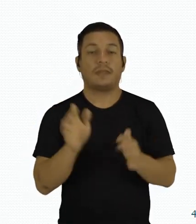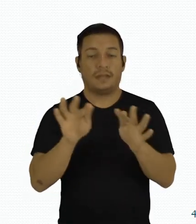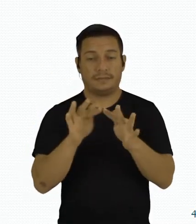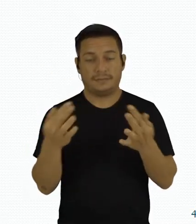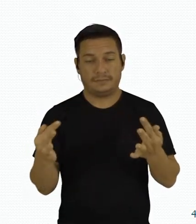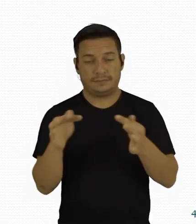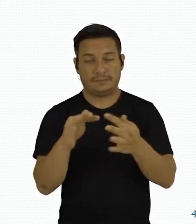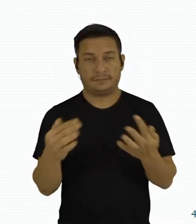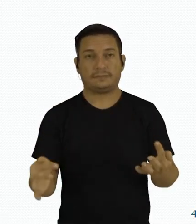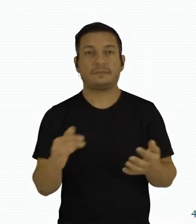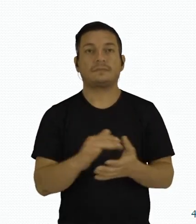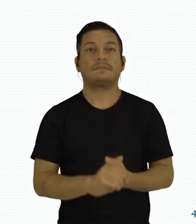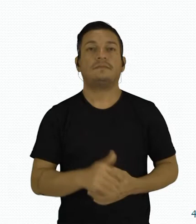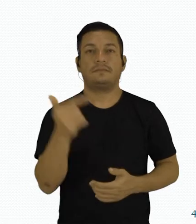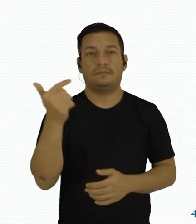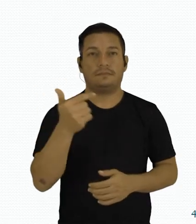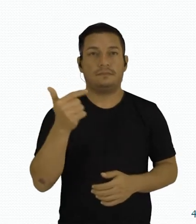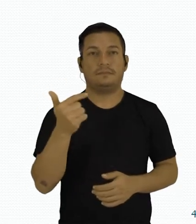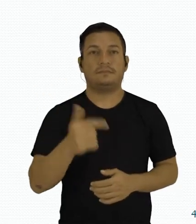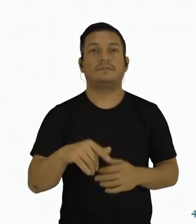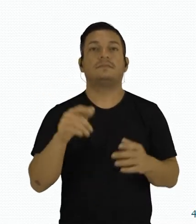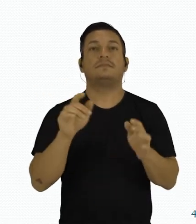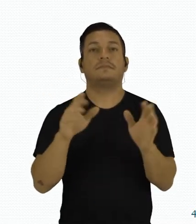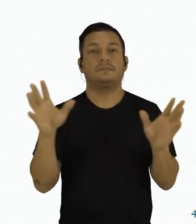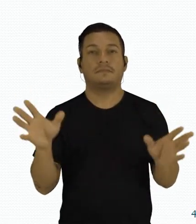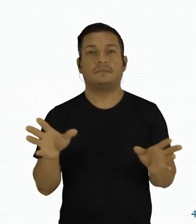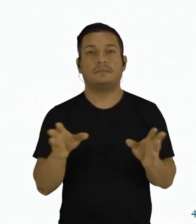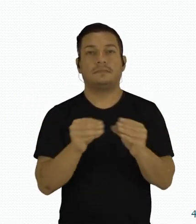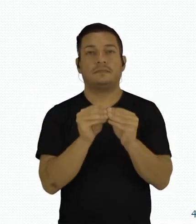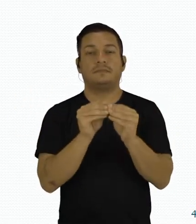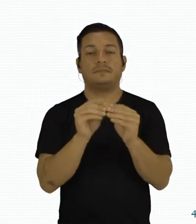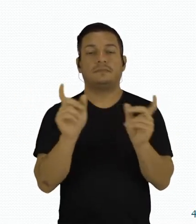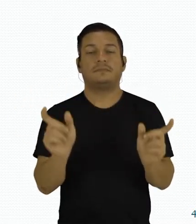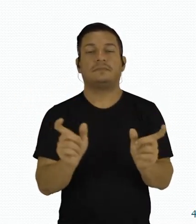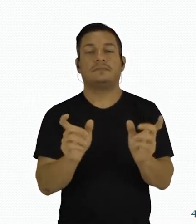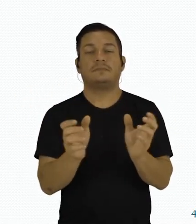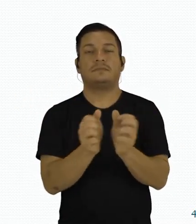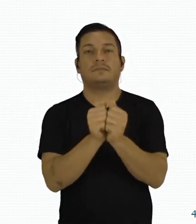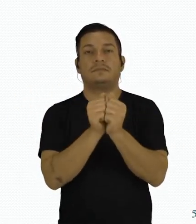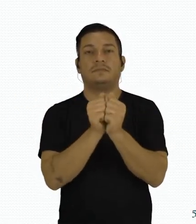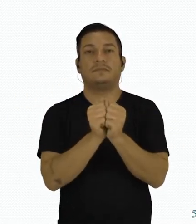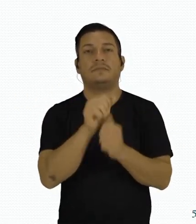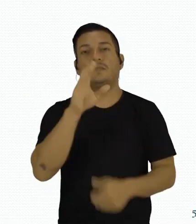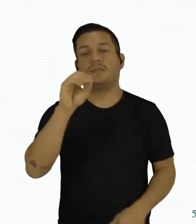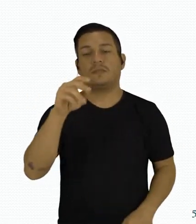periódicas simples, e segundo, as dízimas periódicas compostas,